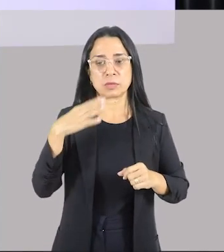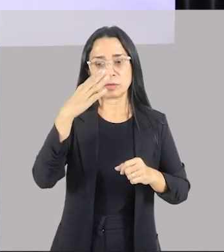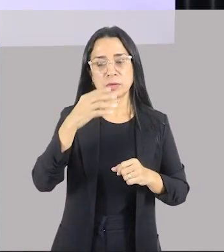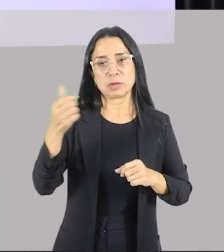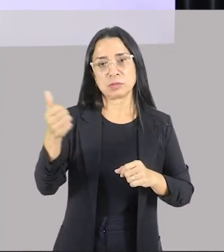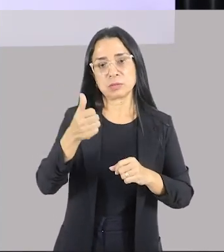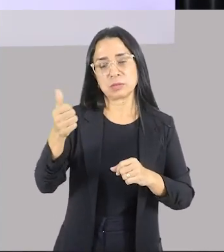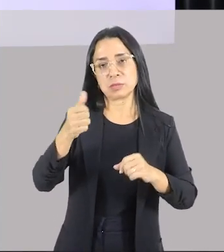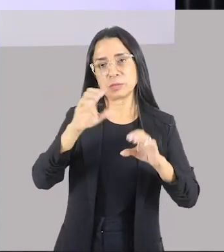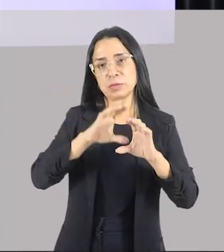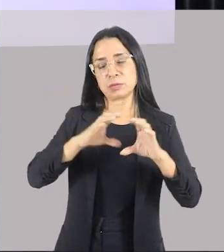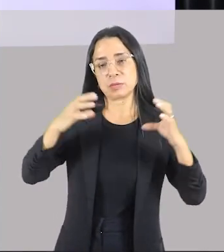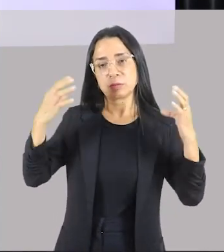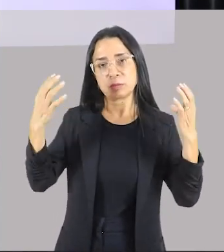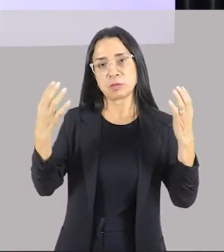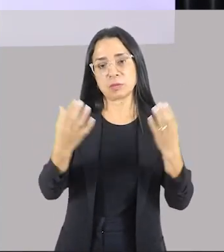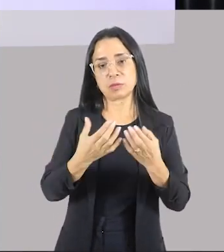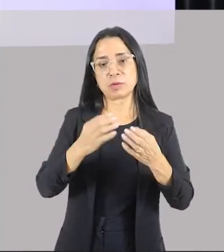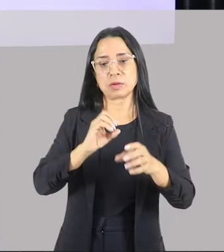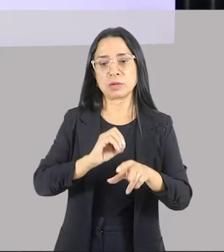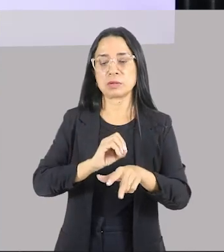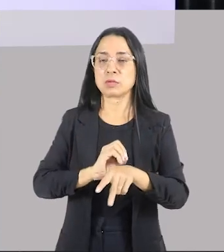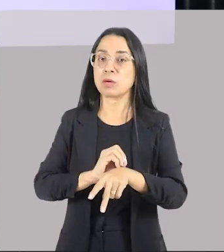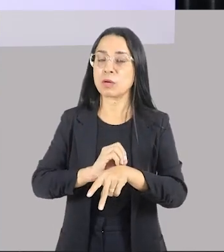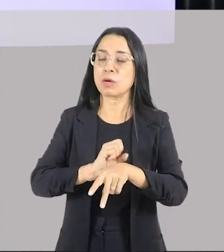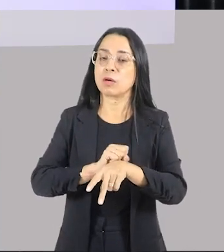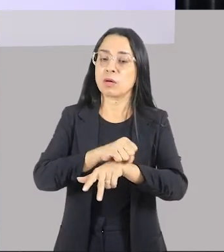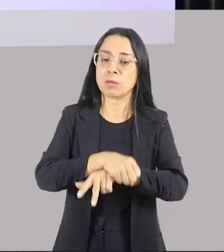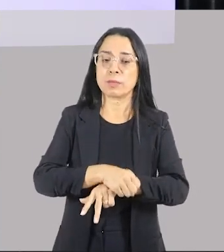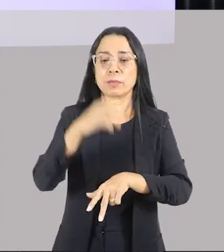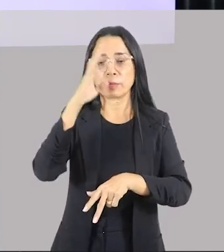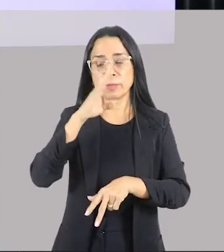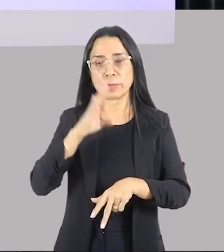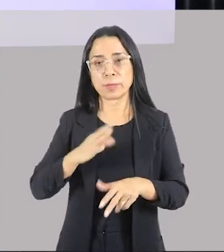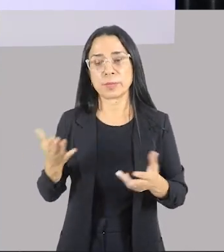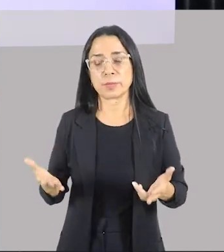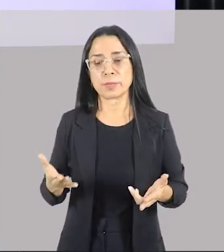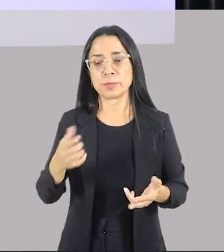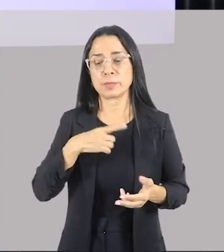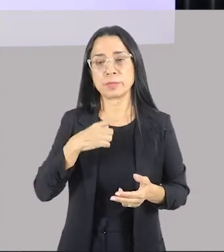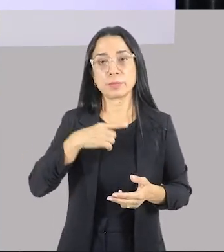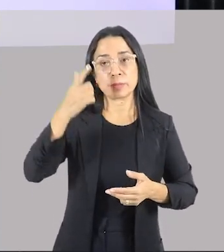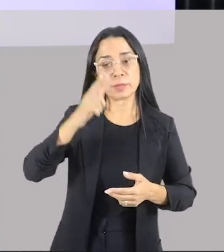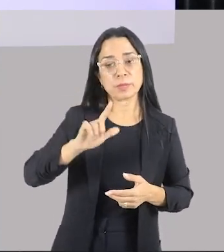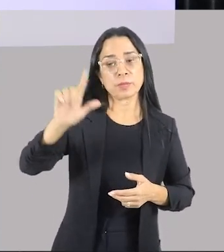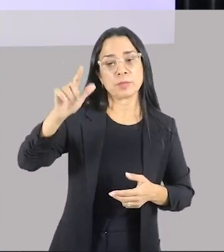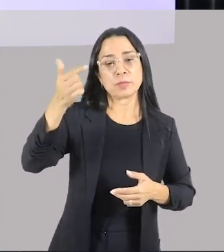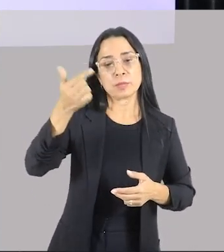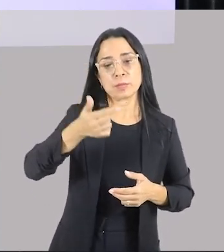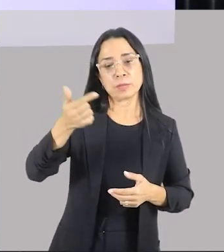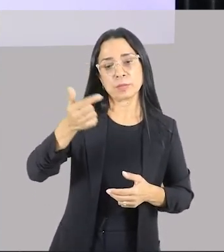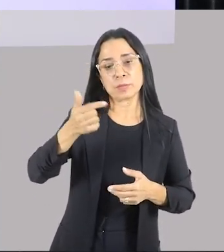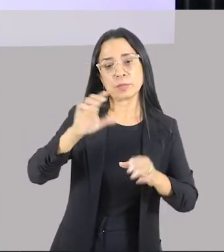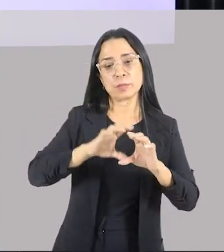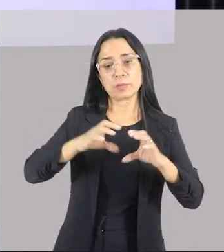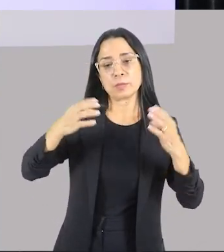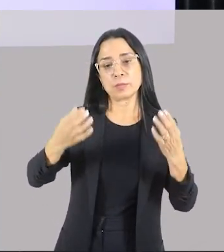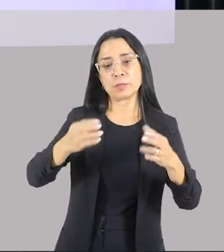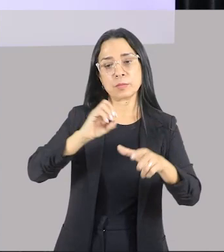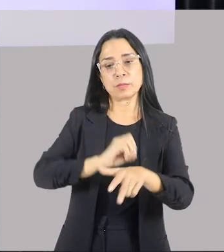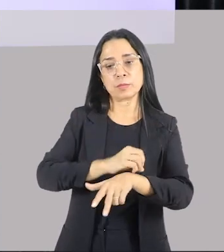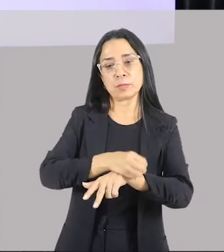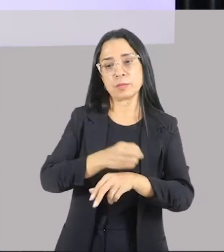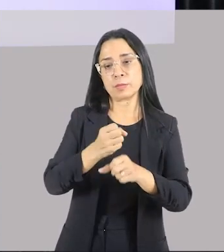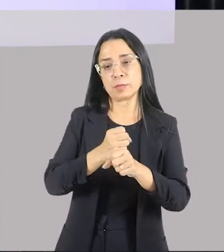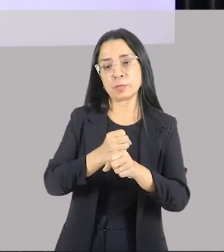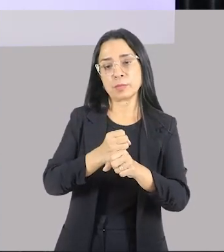Congresso Operário Brasileiro, que vai ter outros também no decorrer da história, que é o segundo Congresso Operário Brasileiro, em 1913, olha